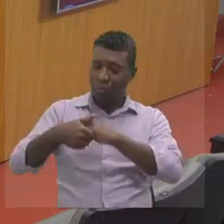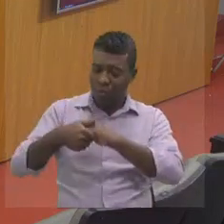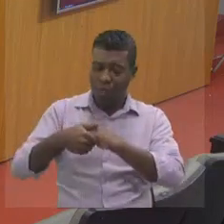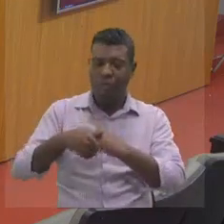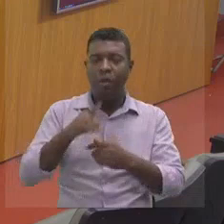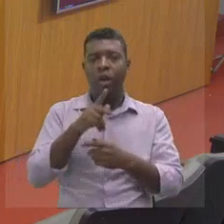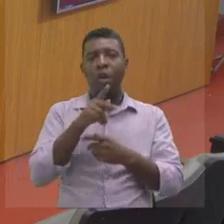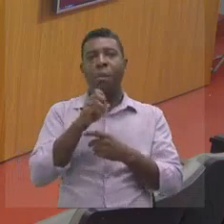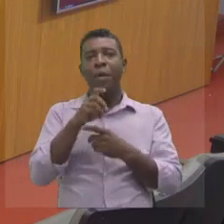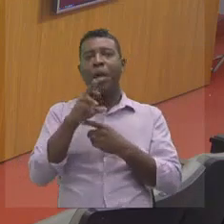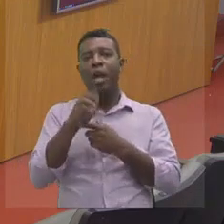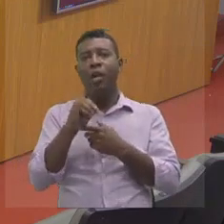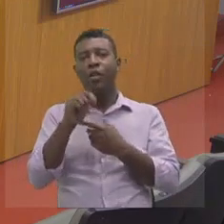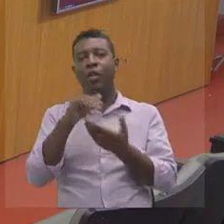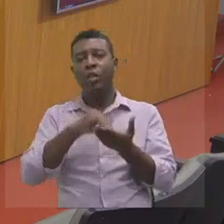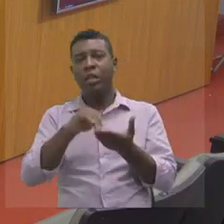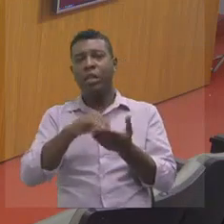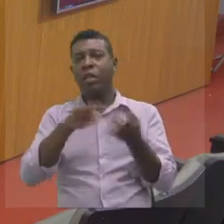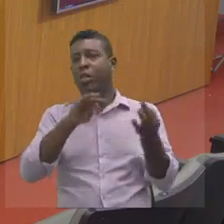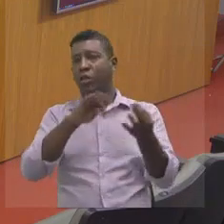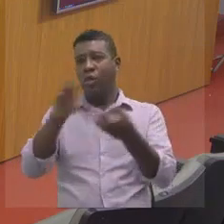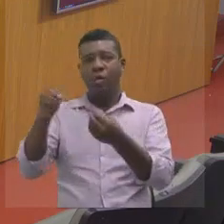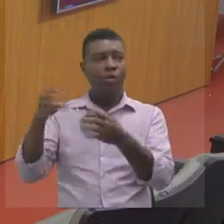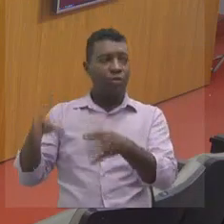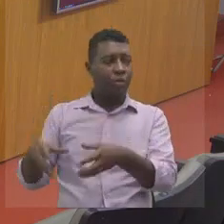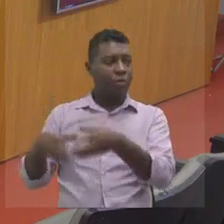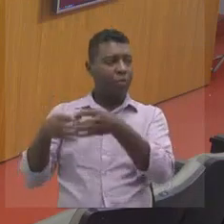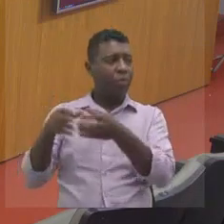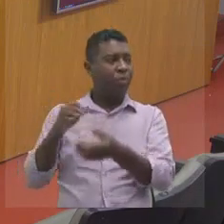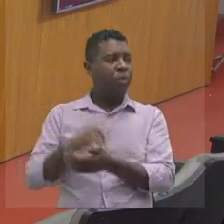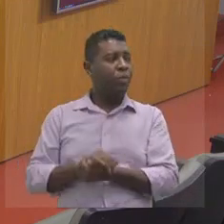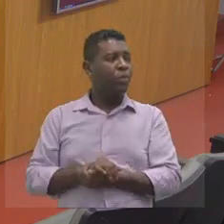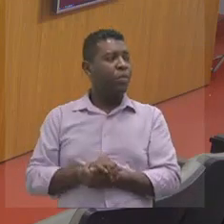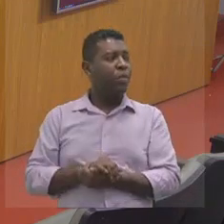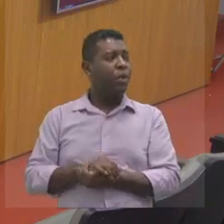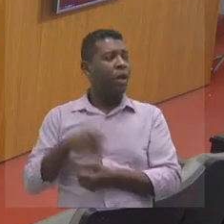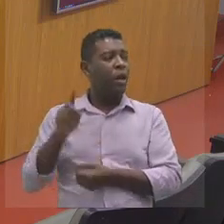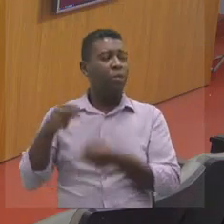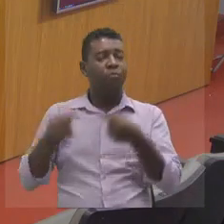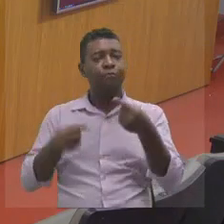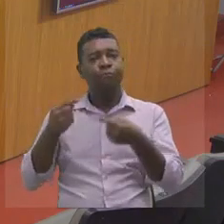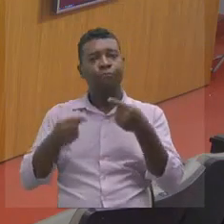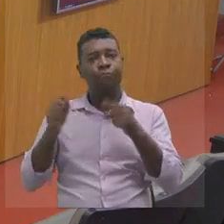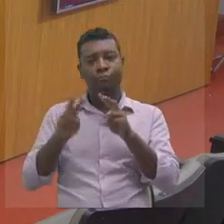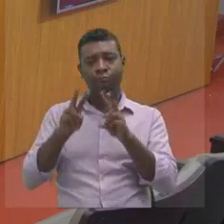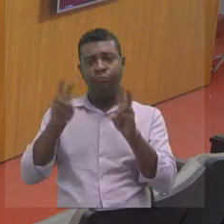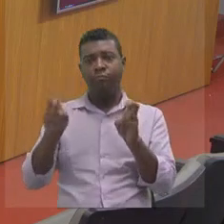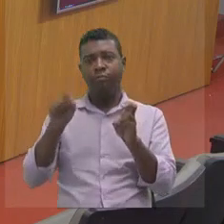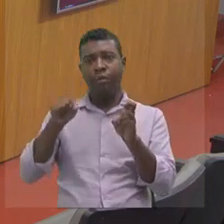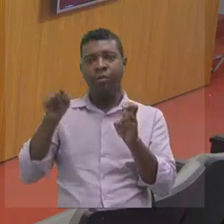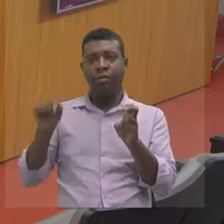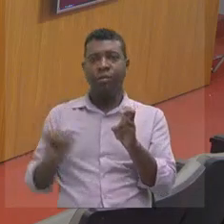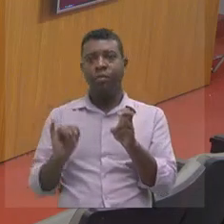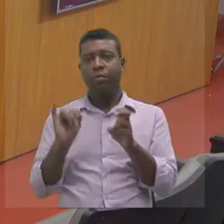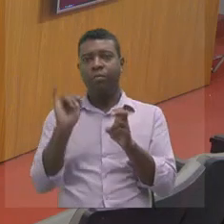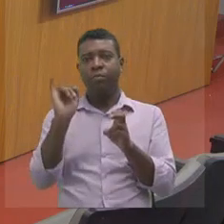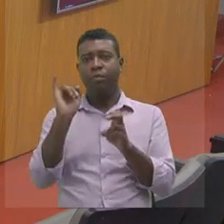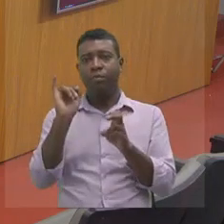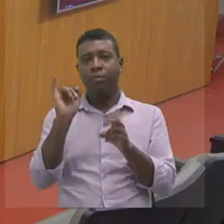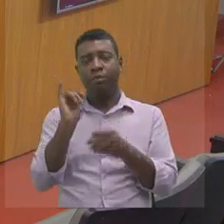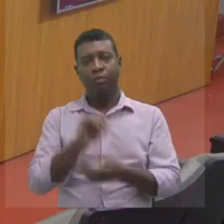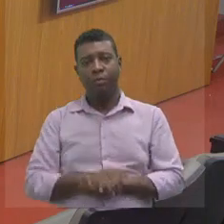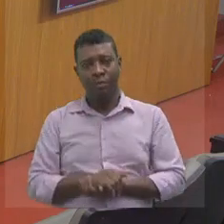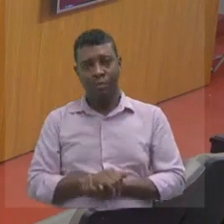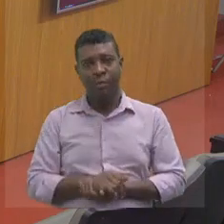toda sua equipe para discutir temas que são muito importantes né eu queria começar